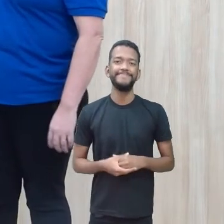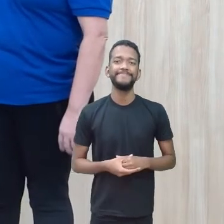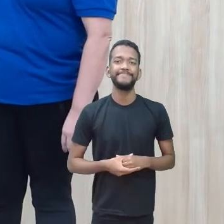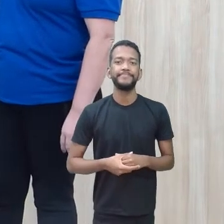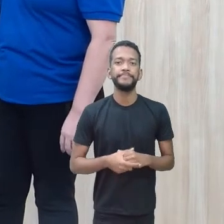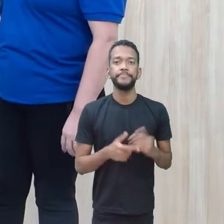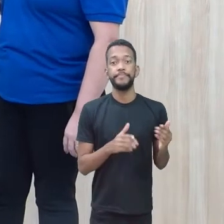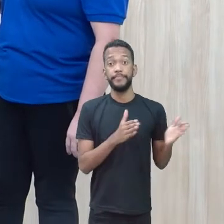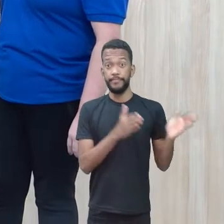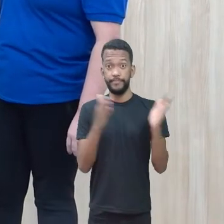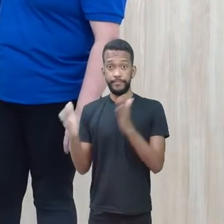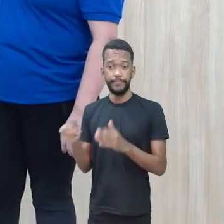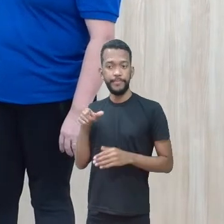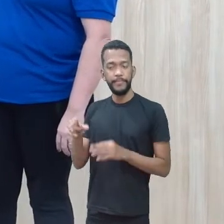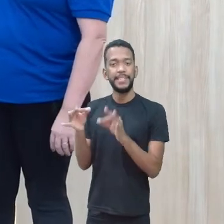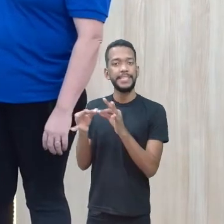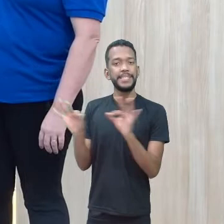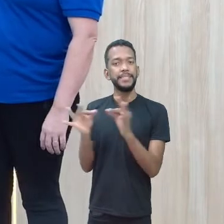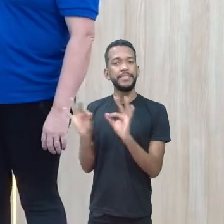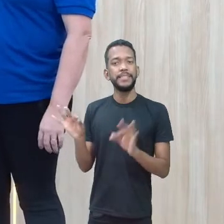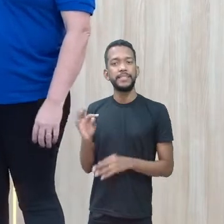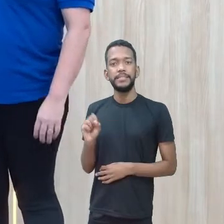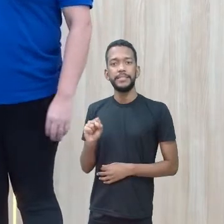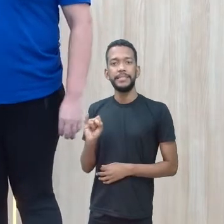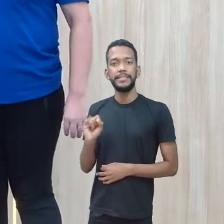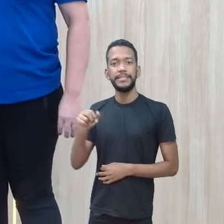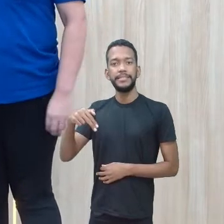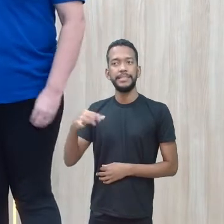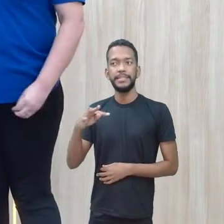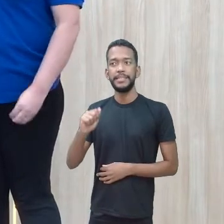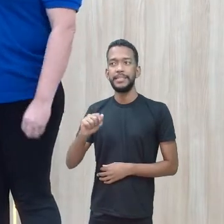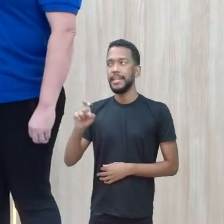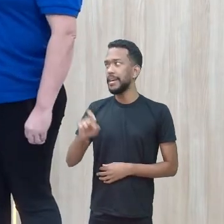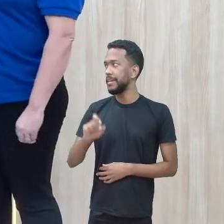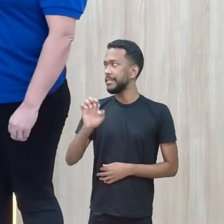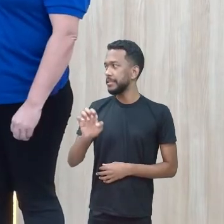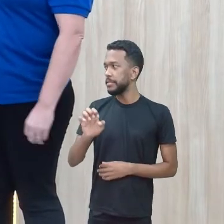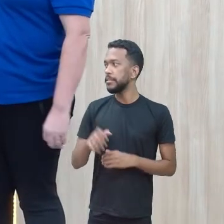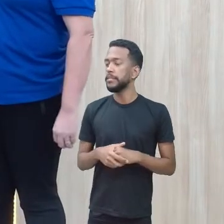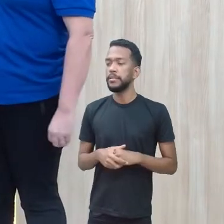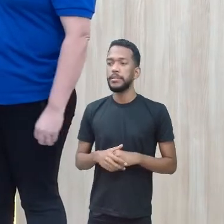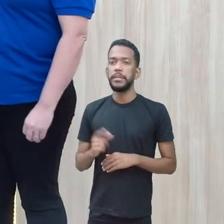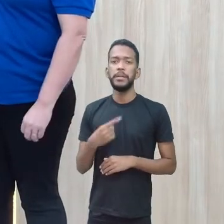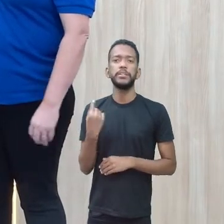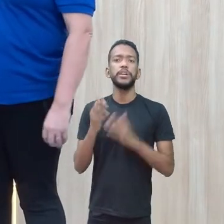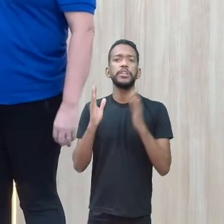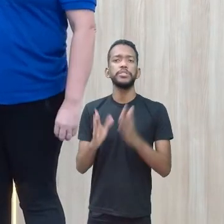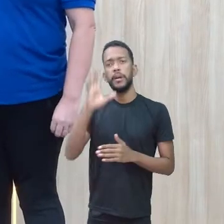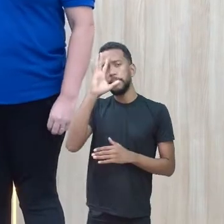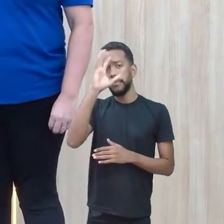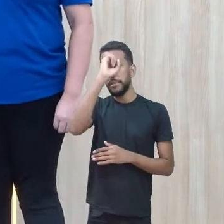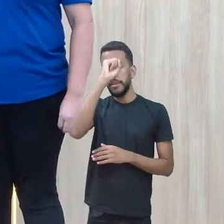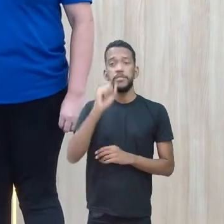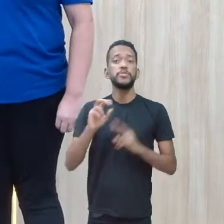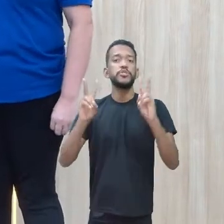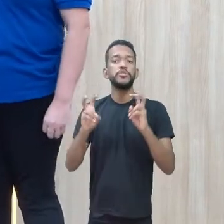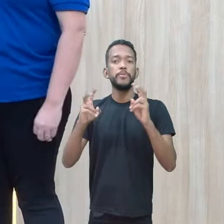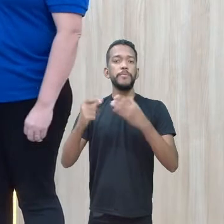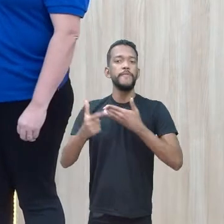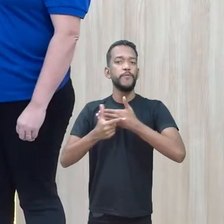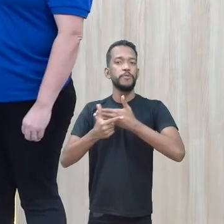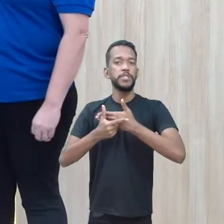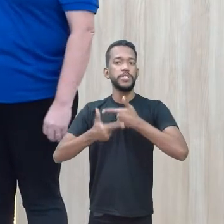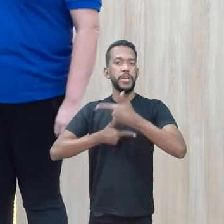de sintaxe, nós aprendemos que é apenas a função das palavras.